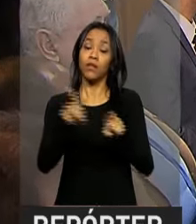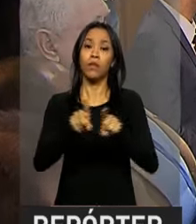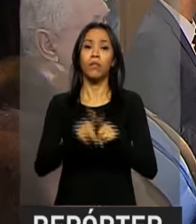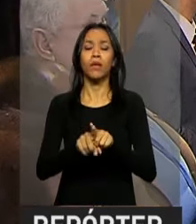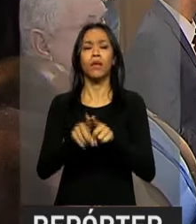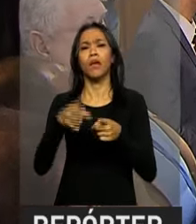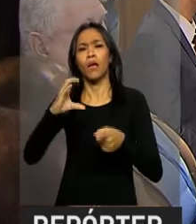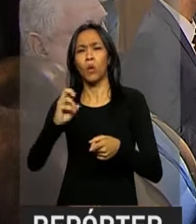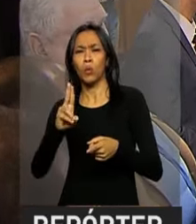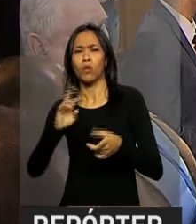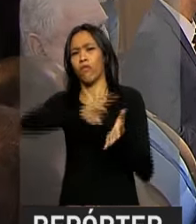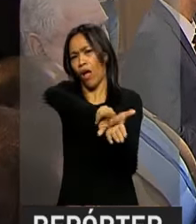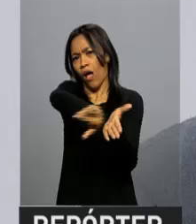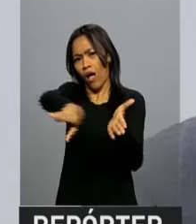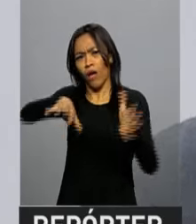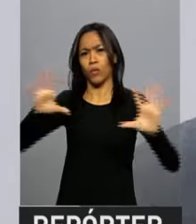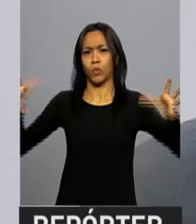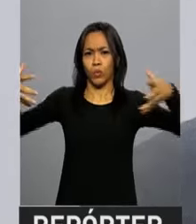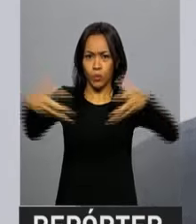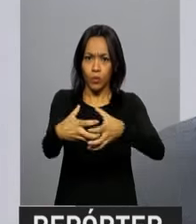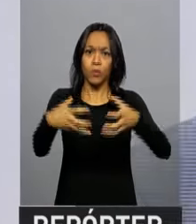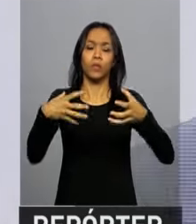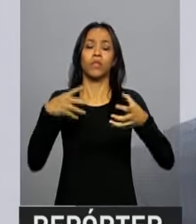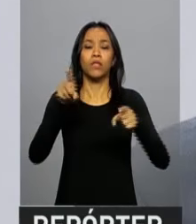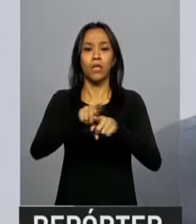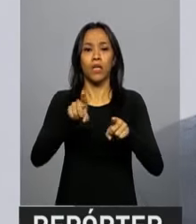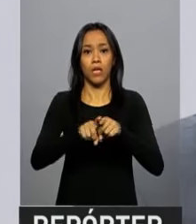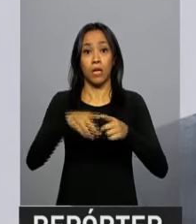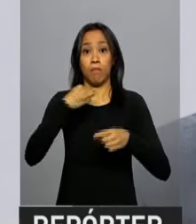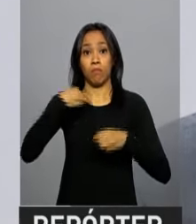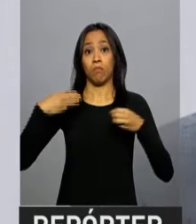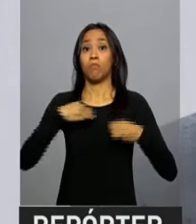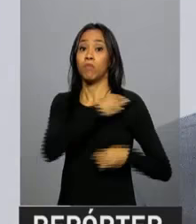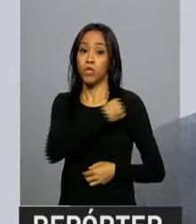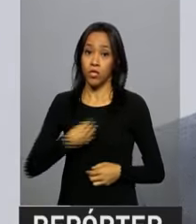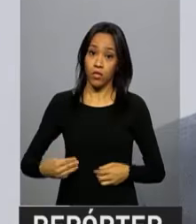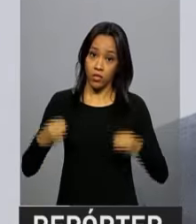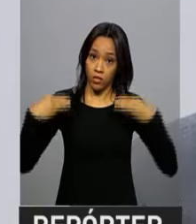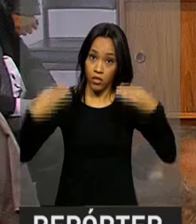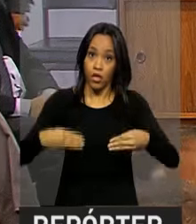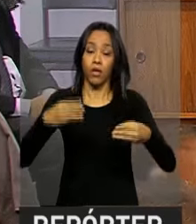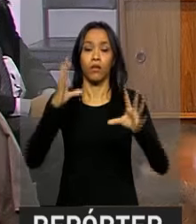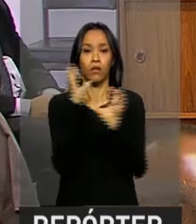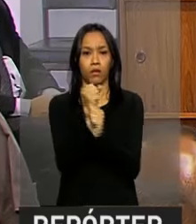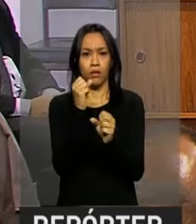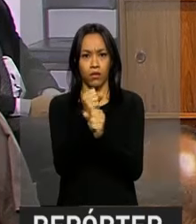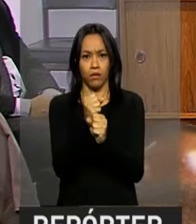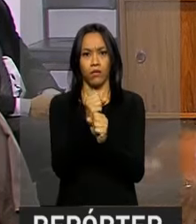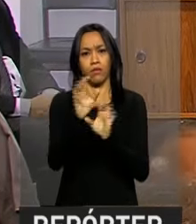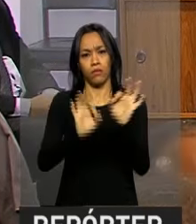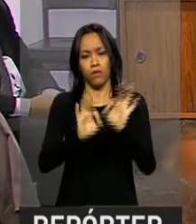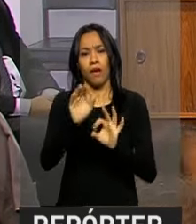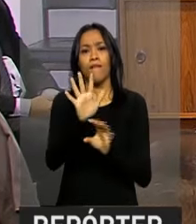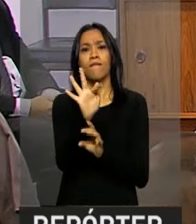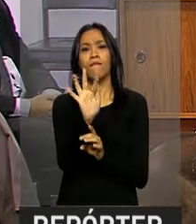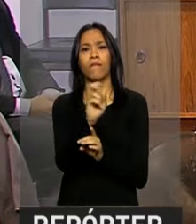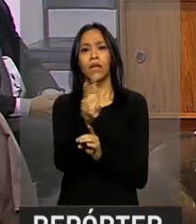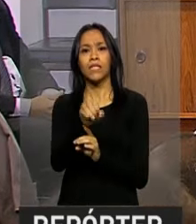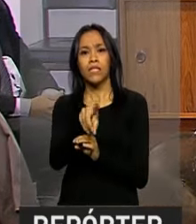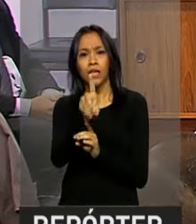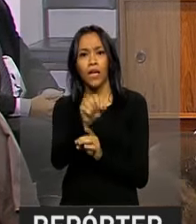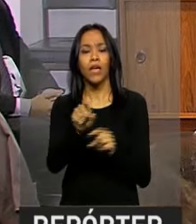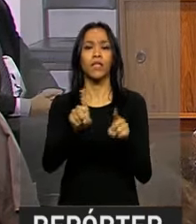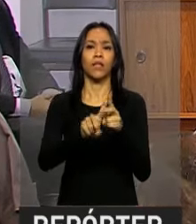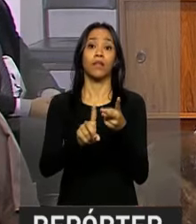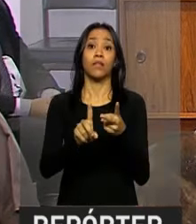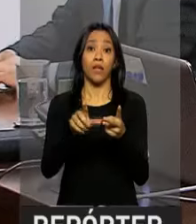Ministérios dos Ministérios da fazenda do planejamento da casa civil e também do trabalho esse grupo de trabalho